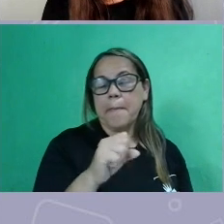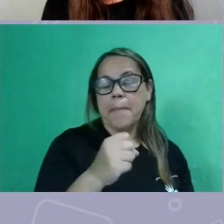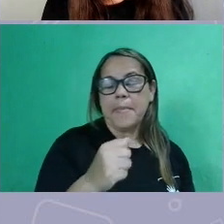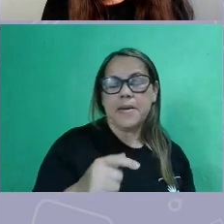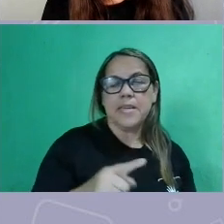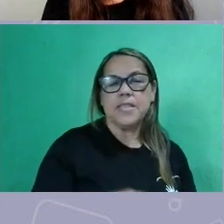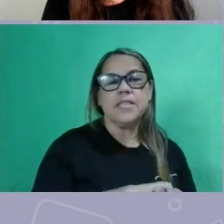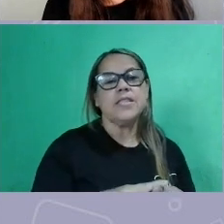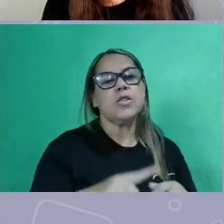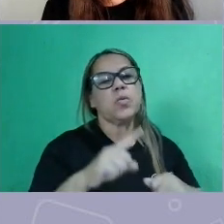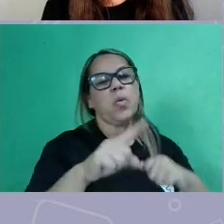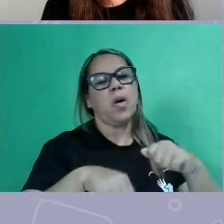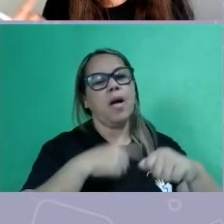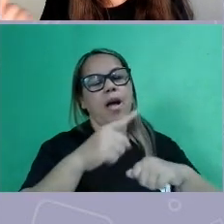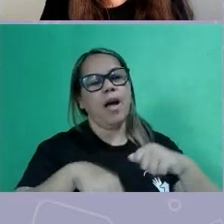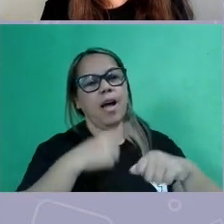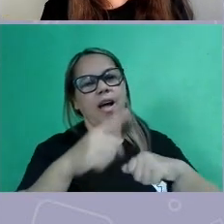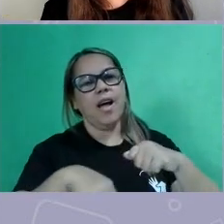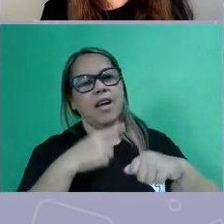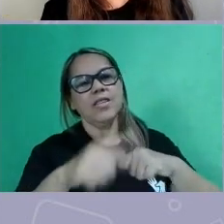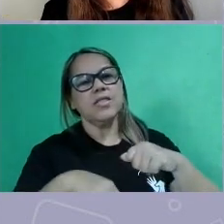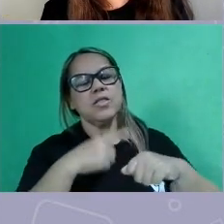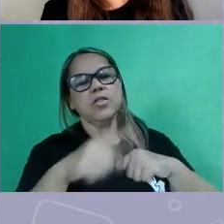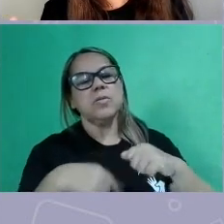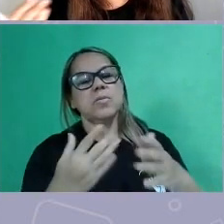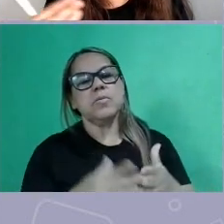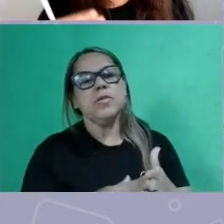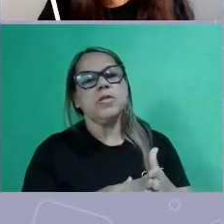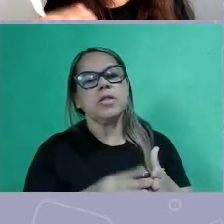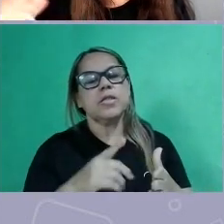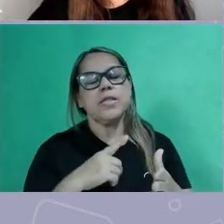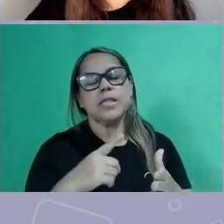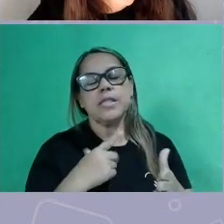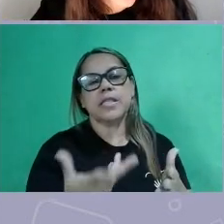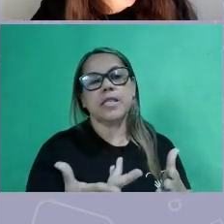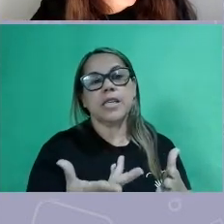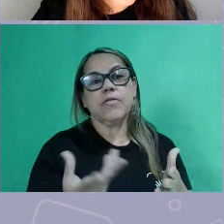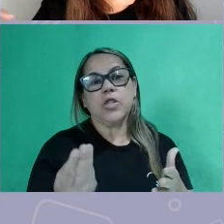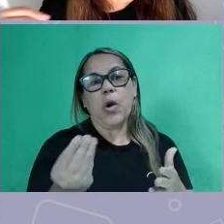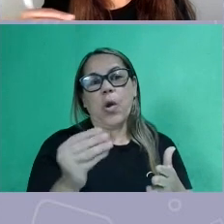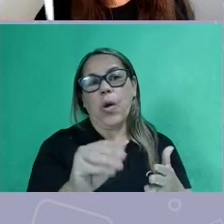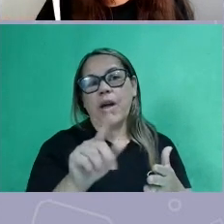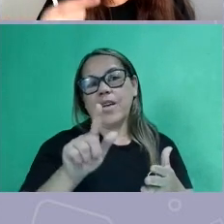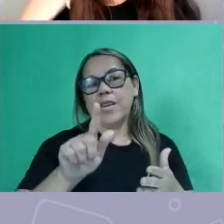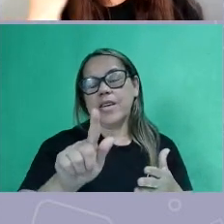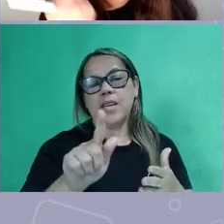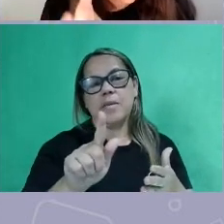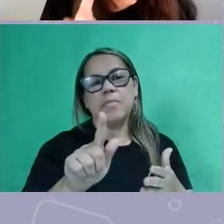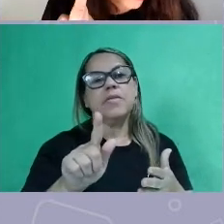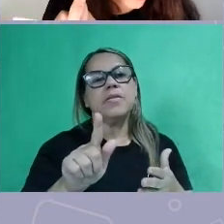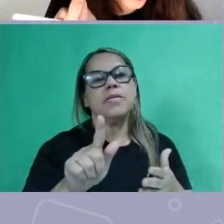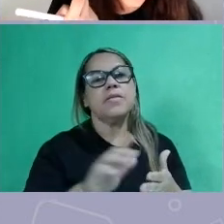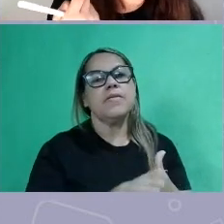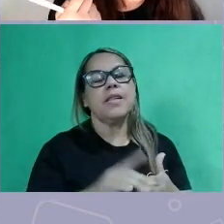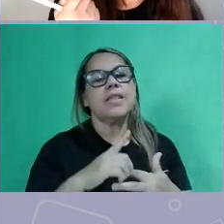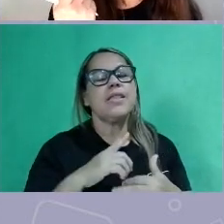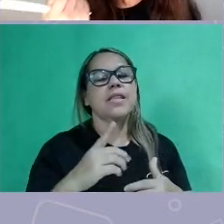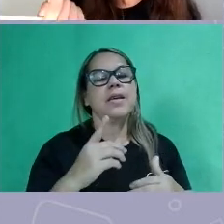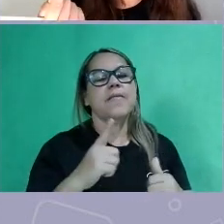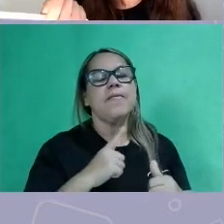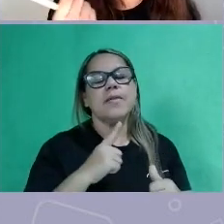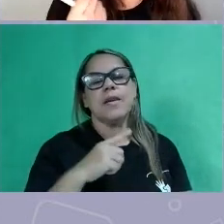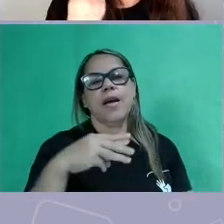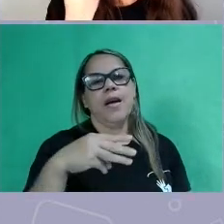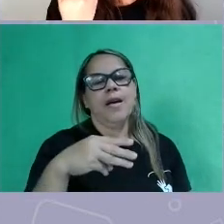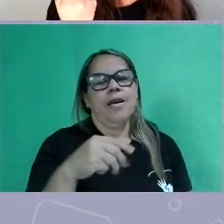né correspondente em unidades atômicas se você colocar em grama você passa a ter a massa de 1 mol ok então